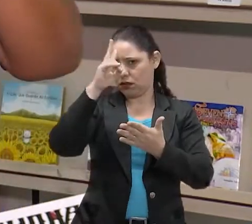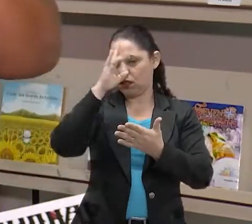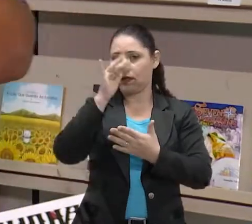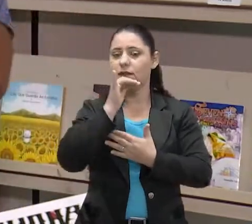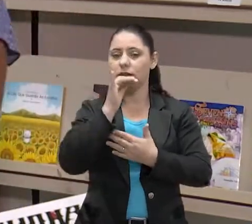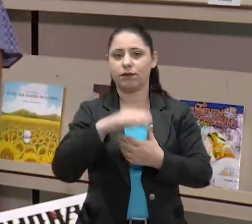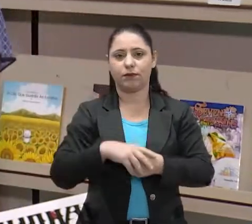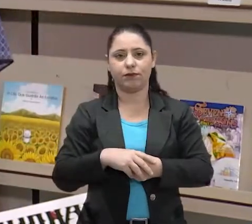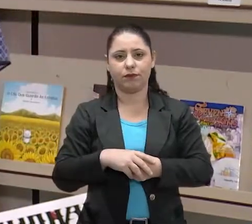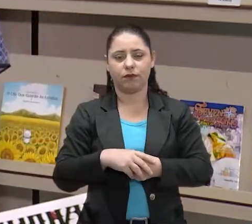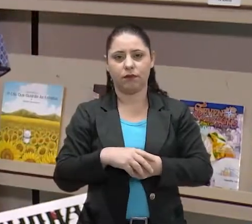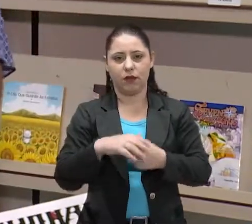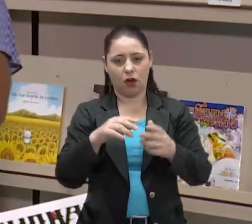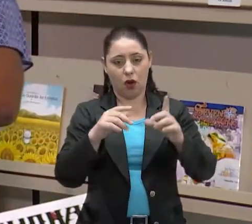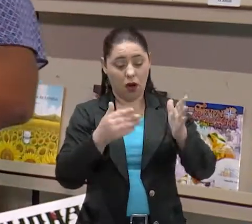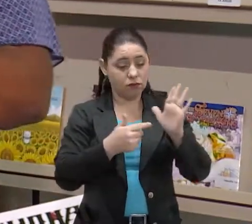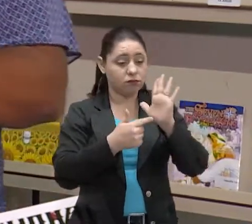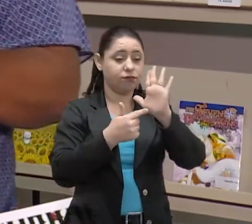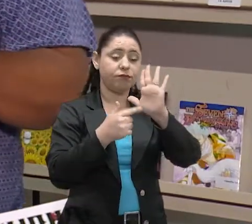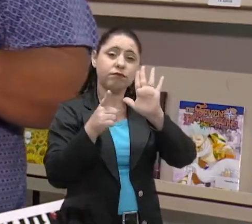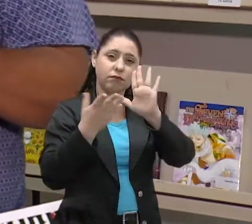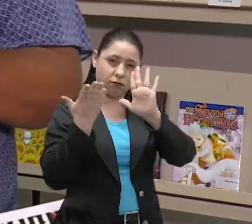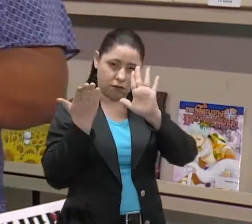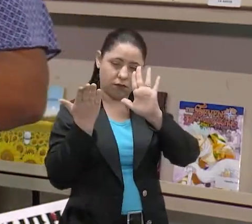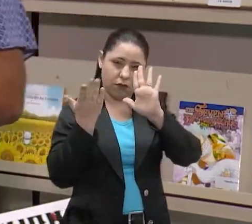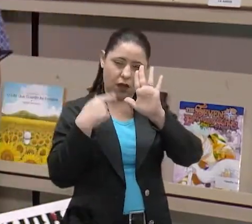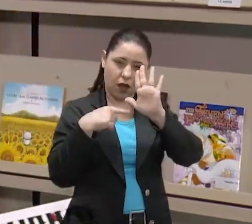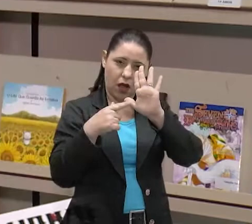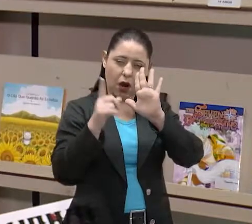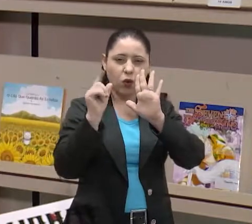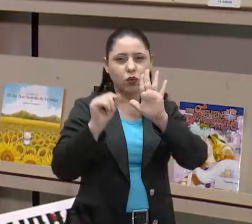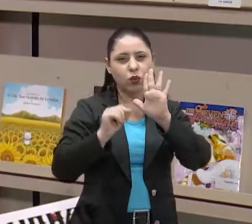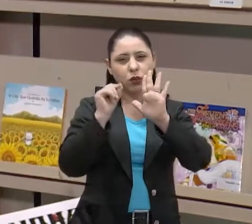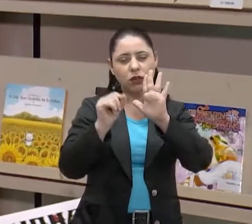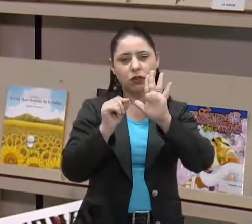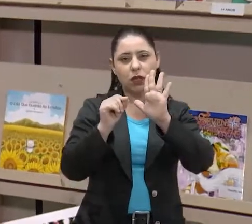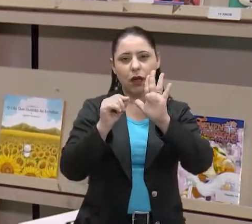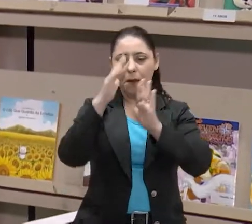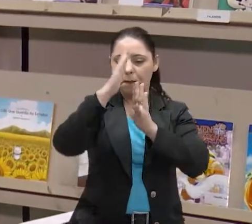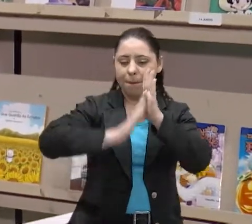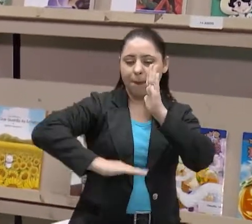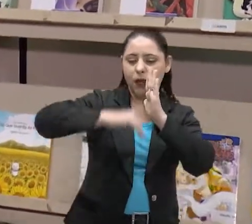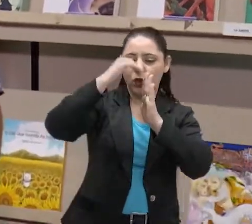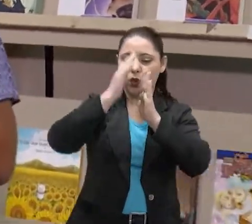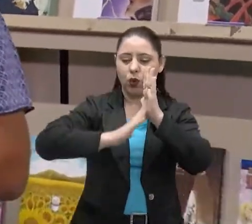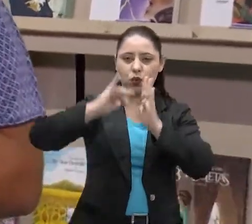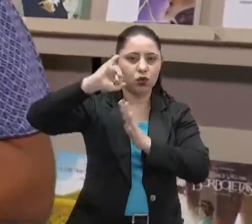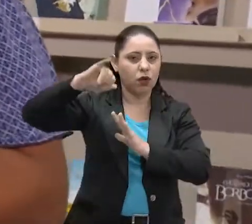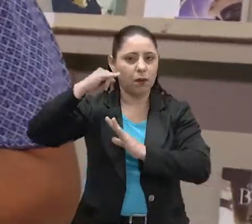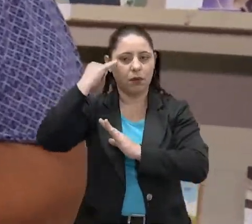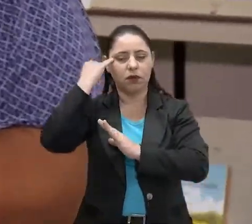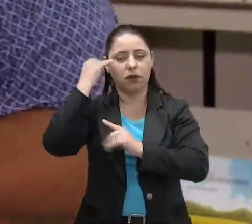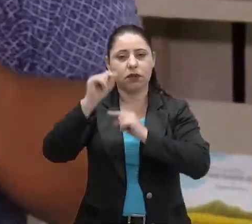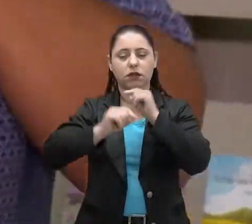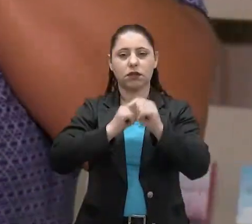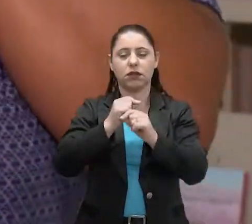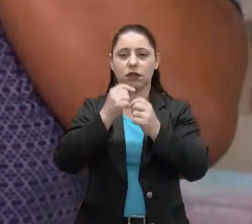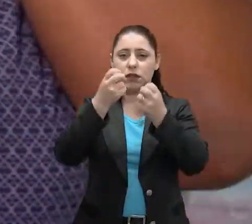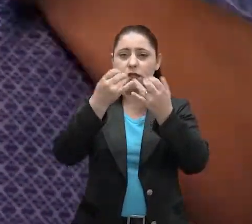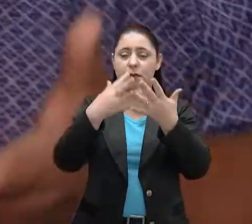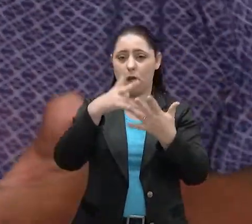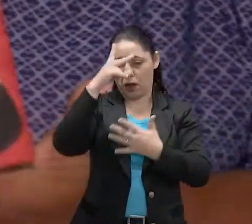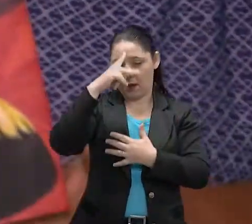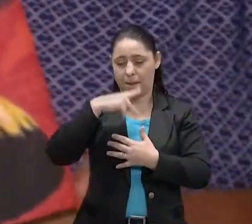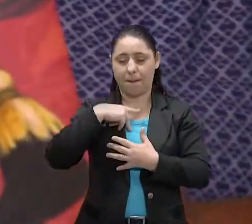ela traz a história. Por exemplo, esse mangá aqui, né, desse é um pintor japonês